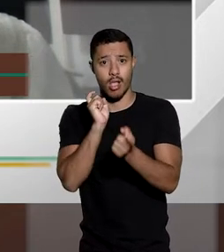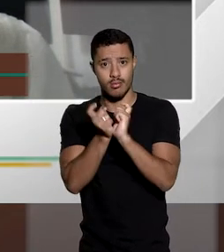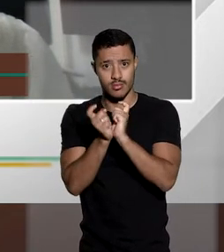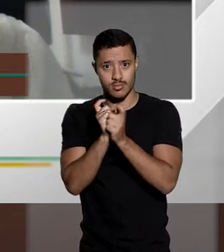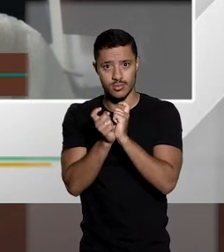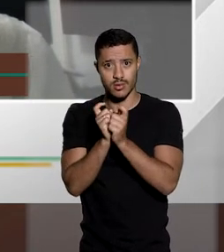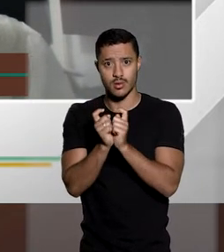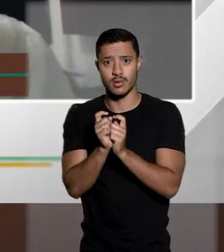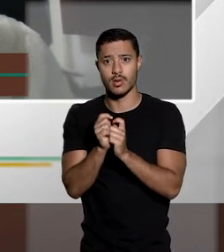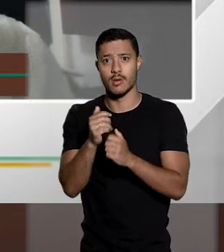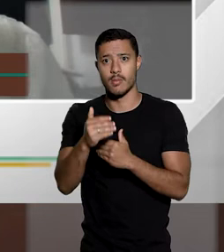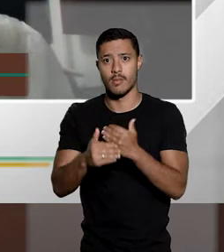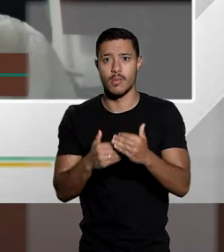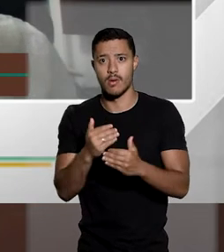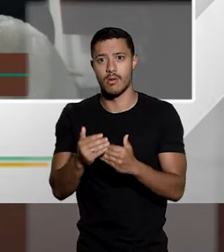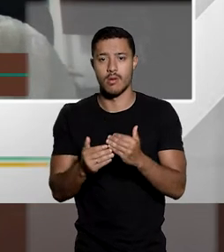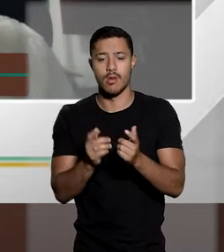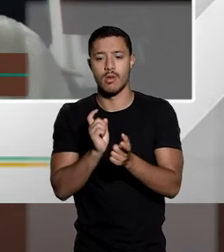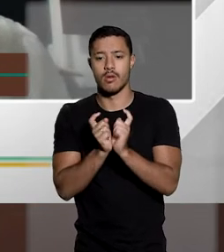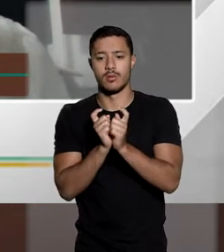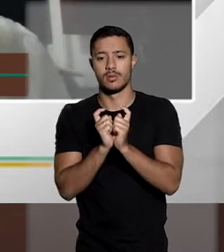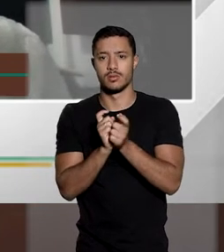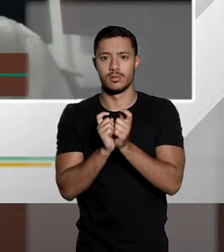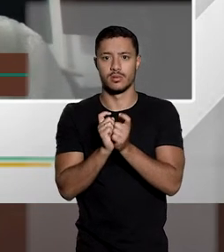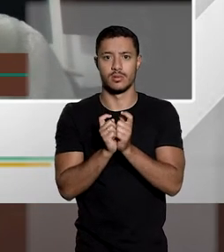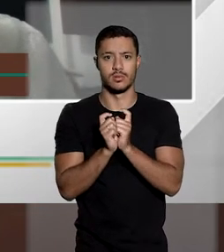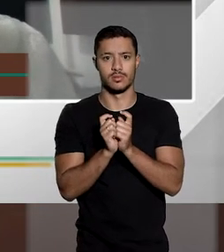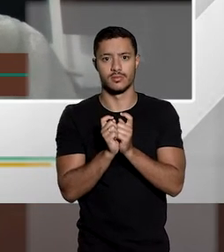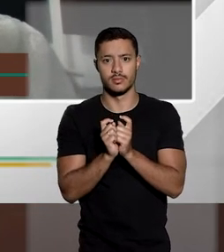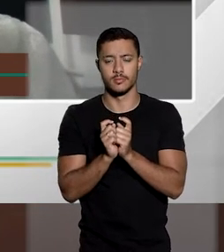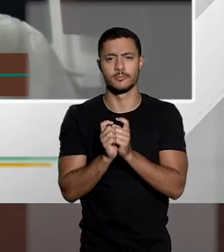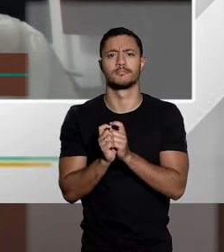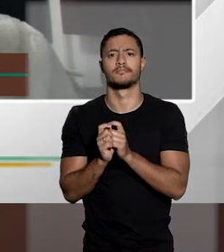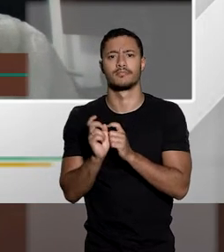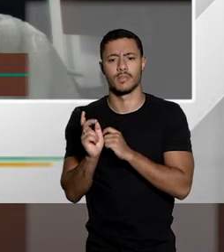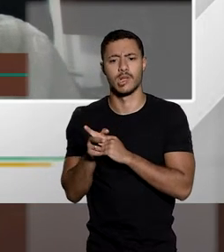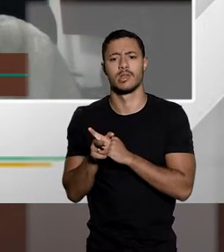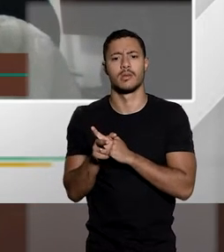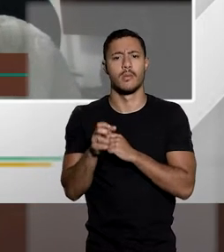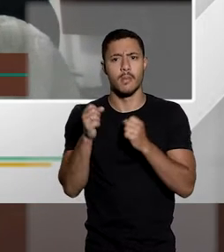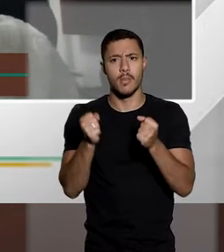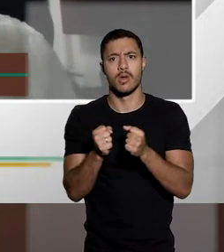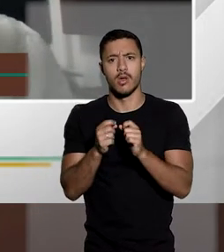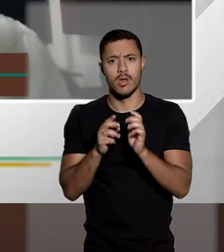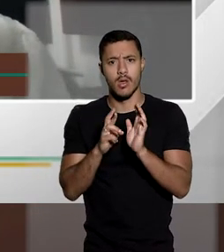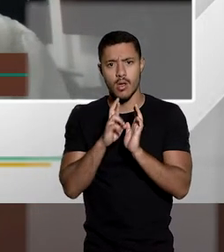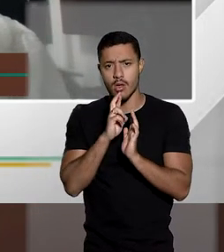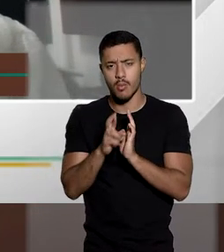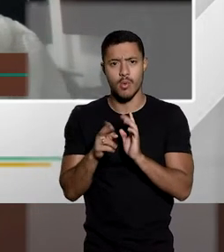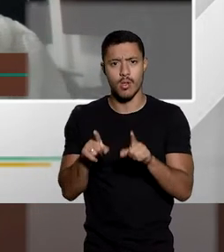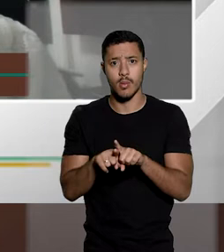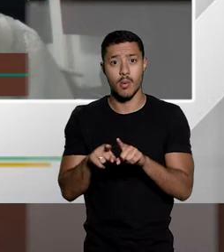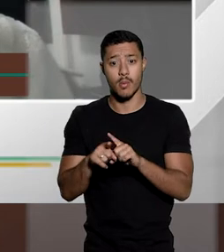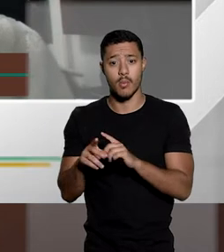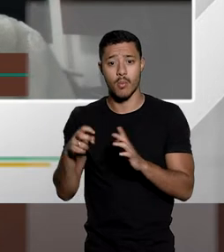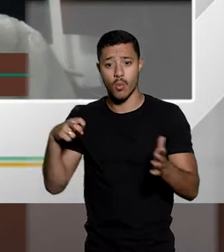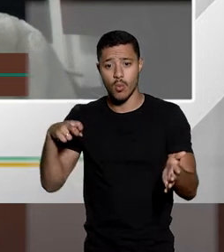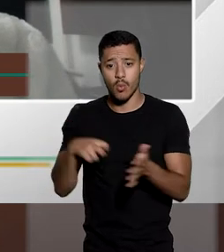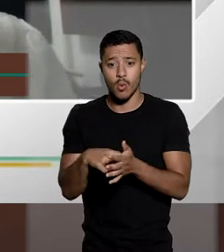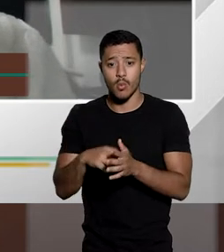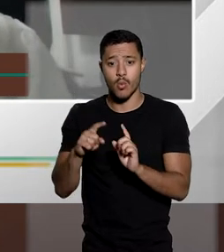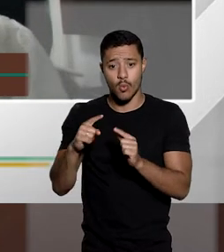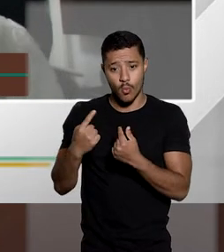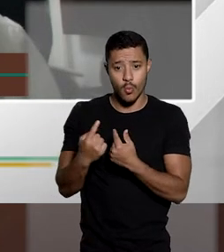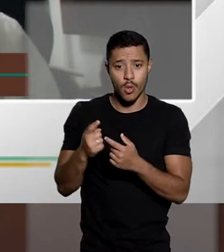administrativa, em processos administrativos disciplinares. E, eventualmente, pode responder até por crime contra